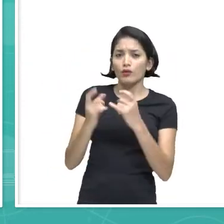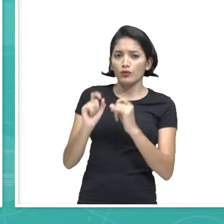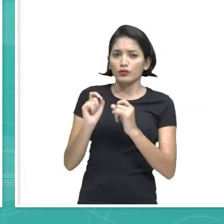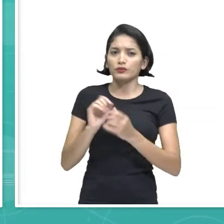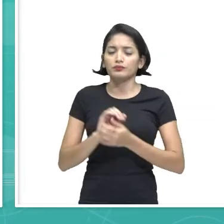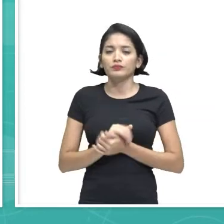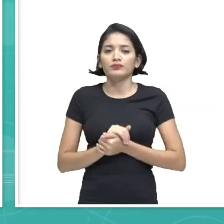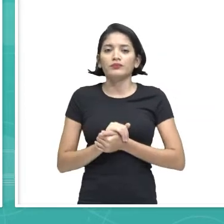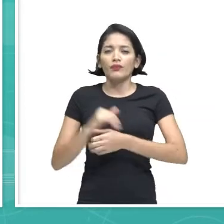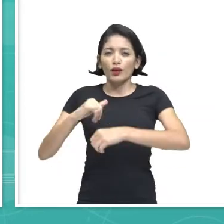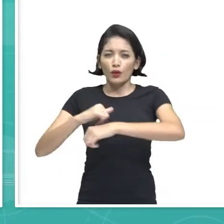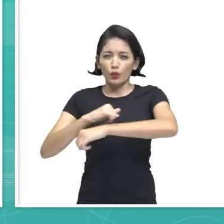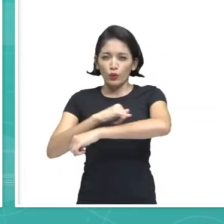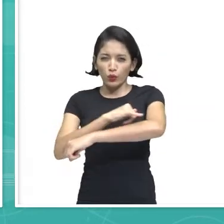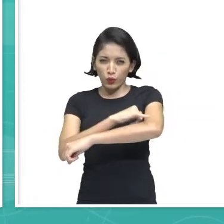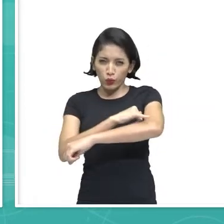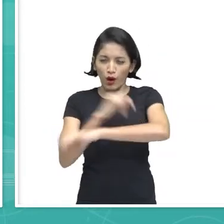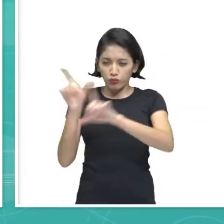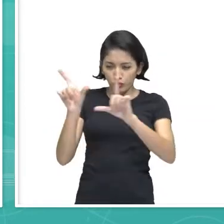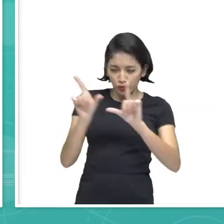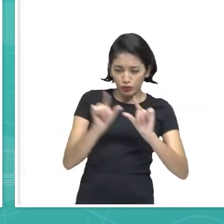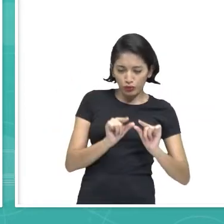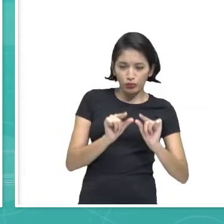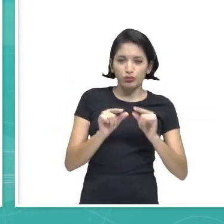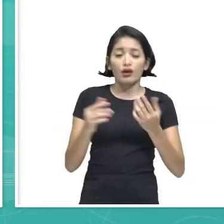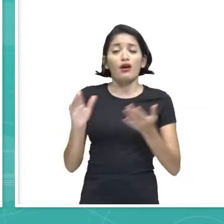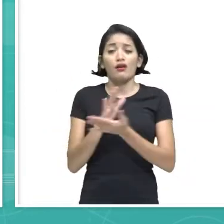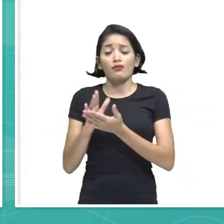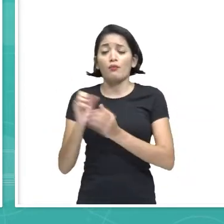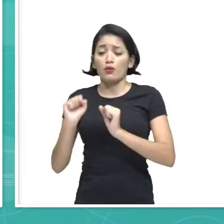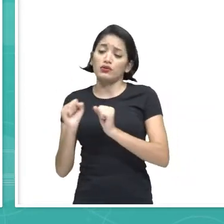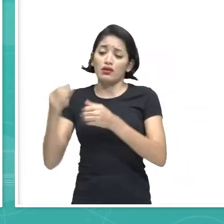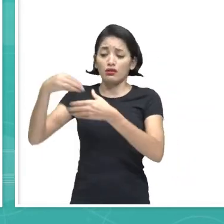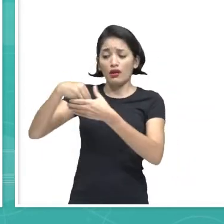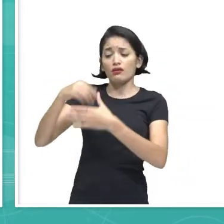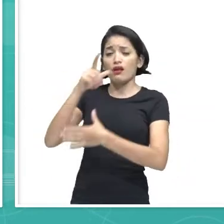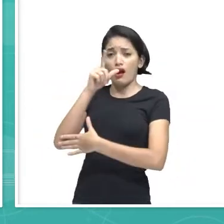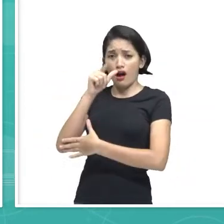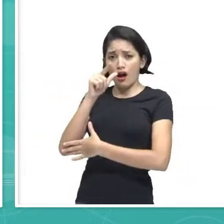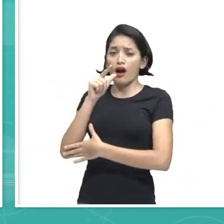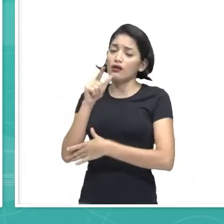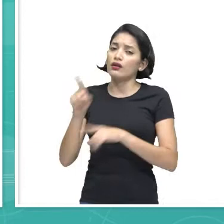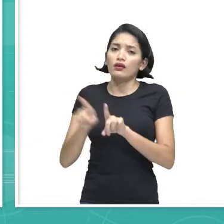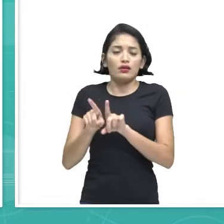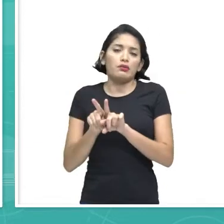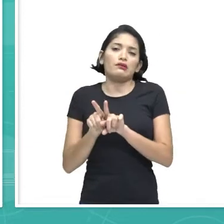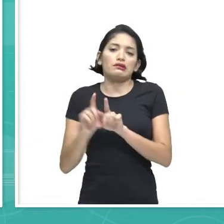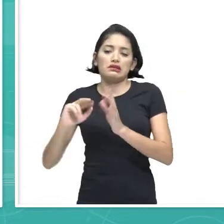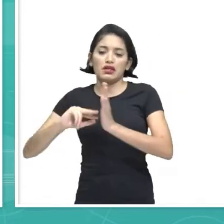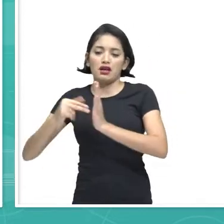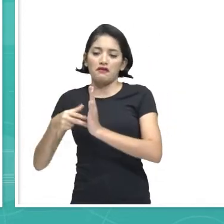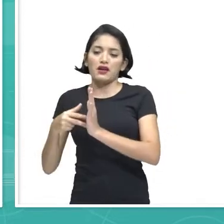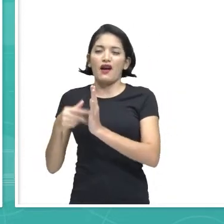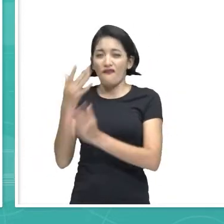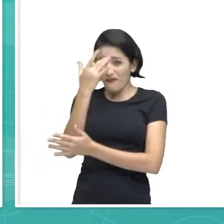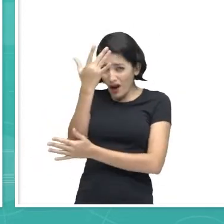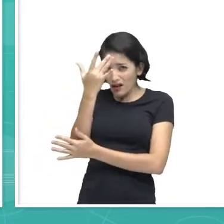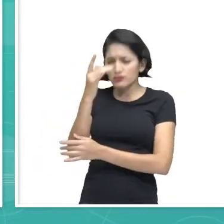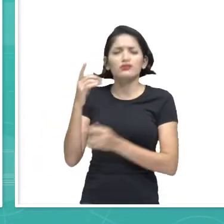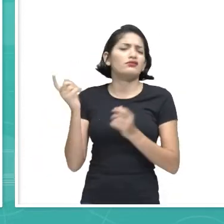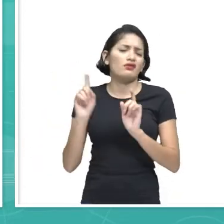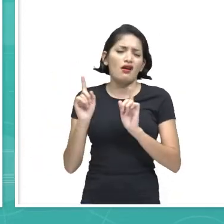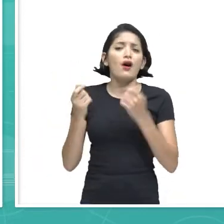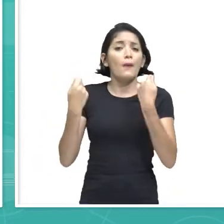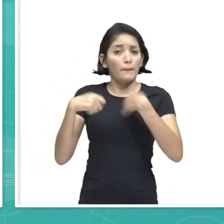gasto calórico, que é bem grande, apesar de ser na água, né? Isso não quer dizer que a atividade é fácil, ela exige